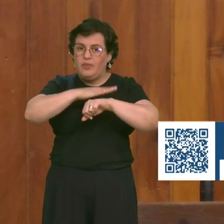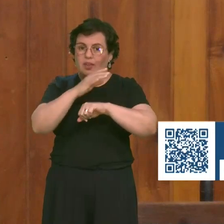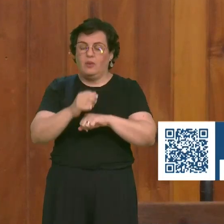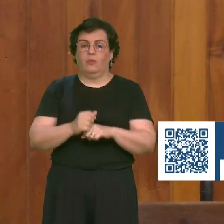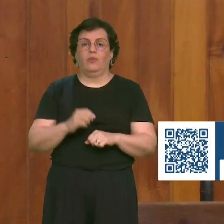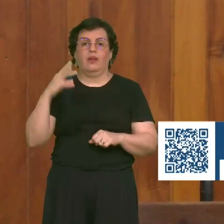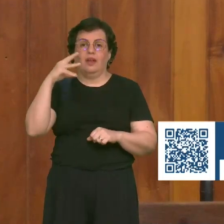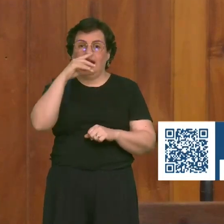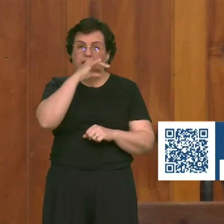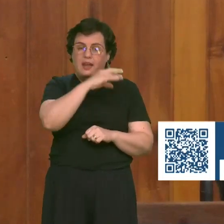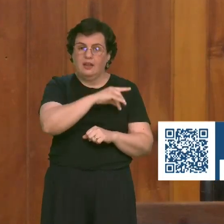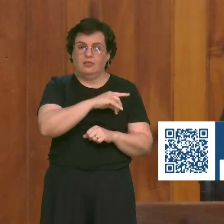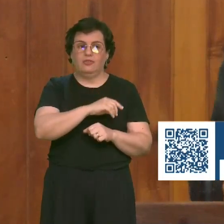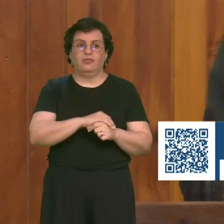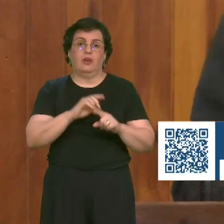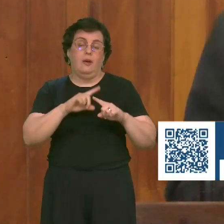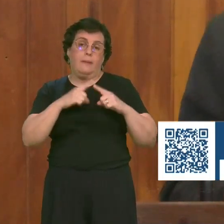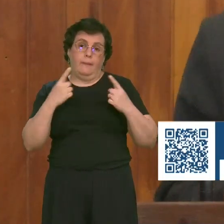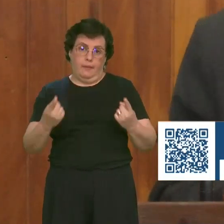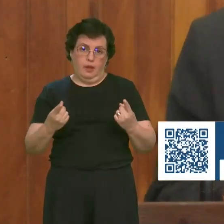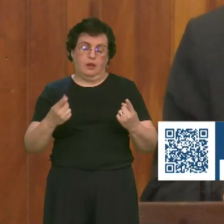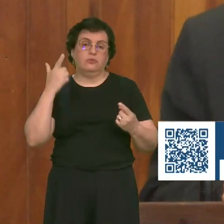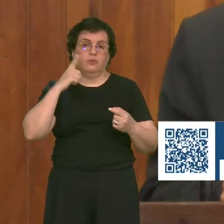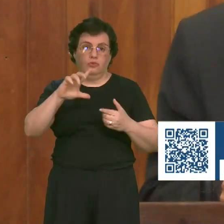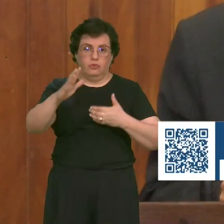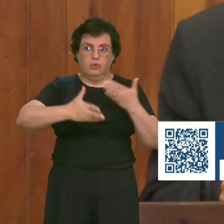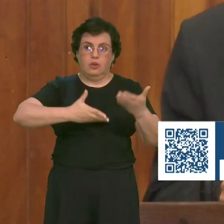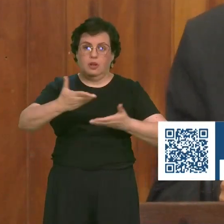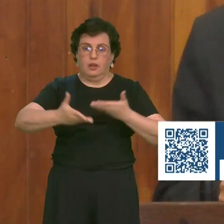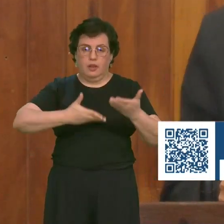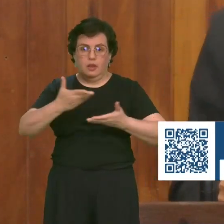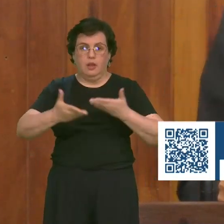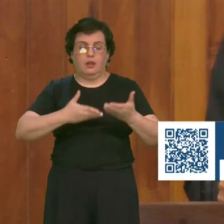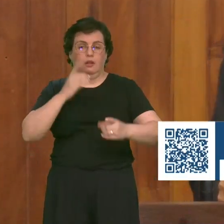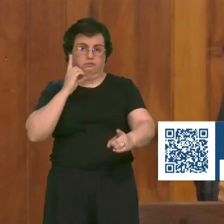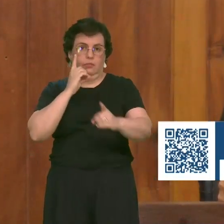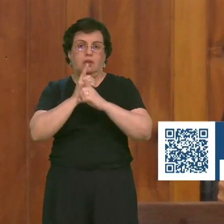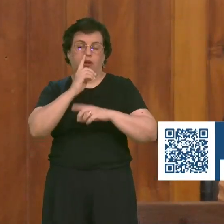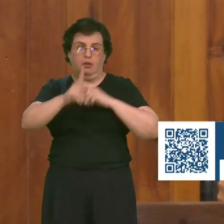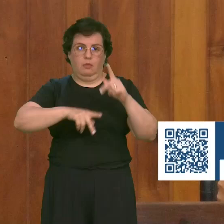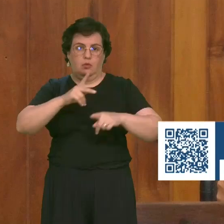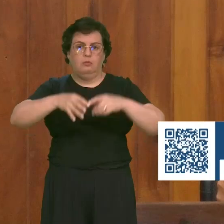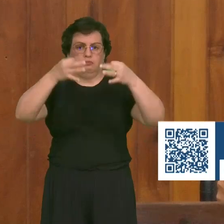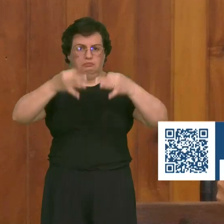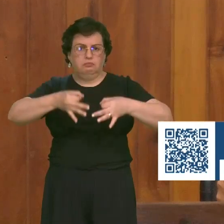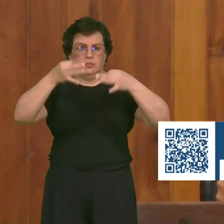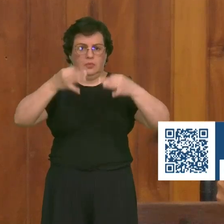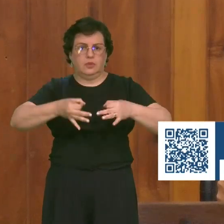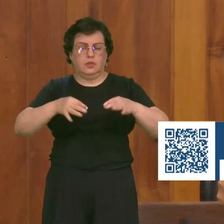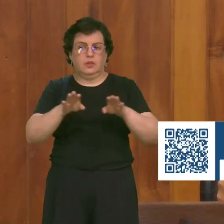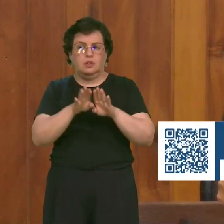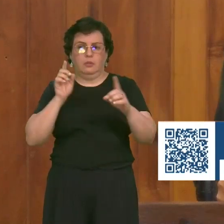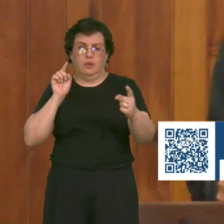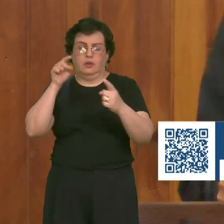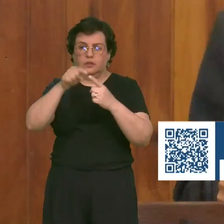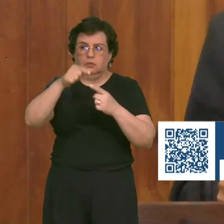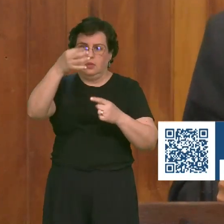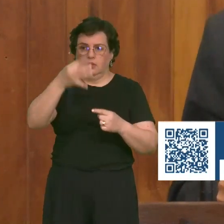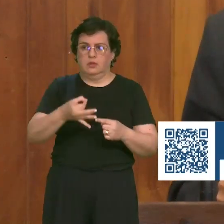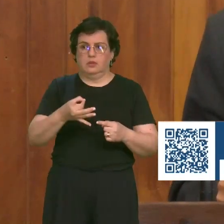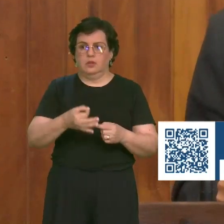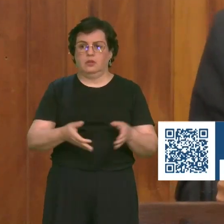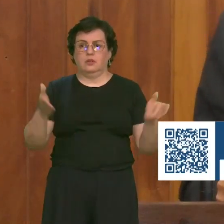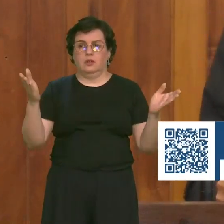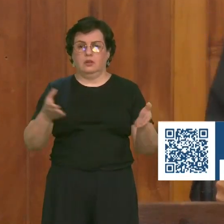que não haja prejuízo no atendimento da população e no cumprimento das metas estabelecidas então